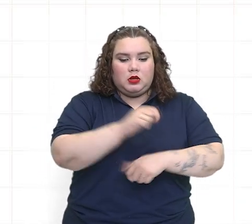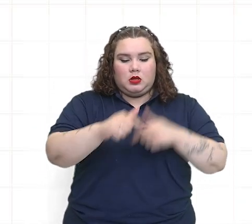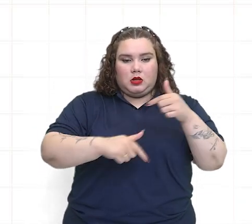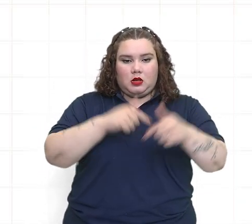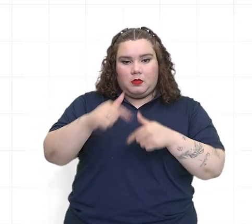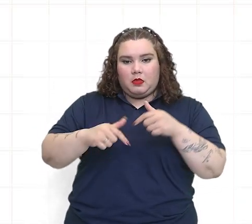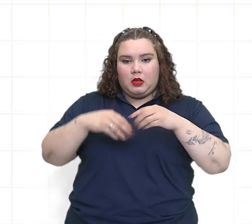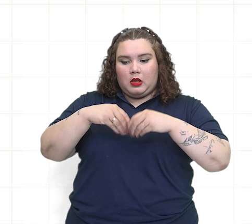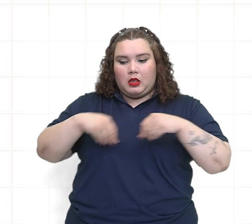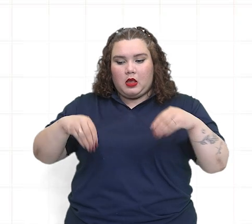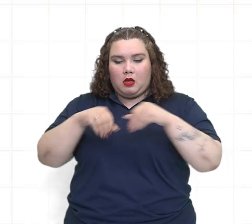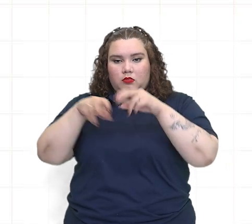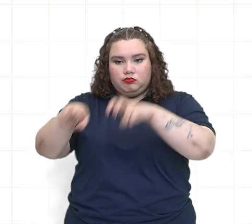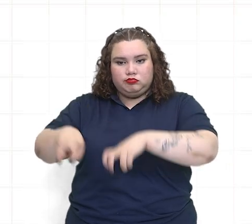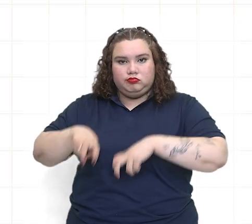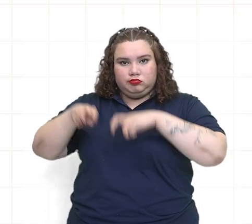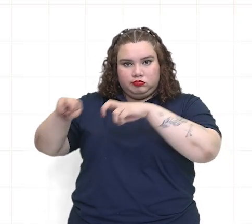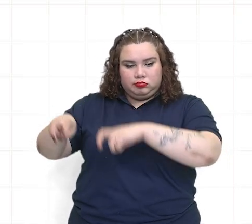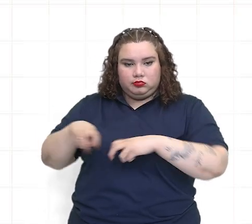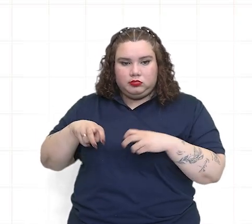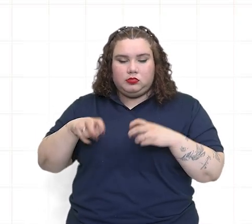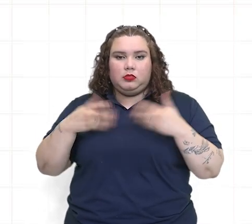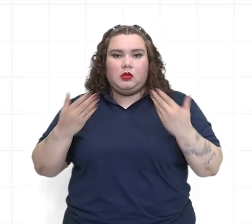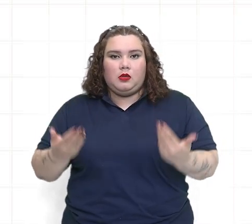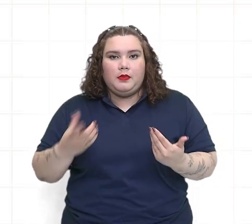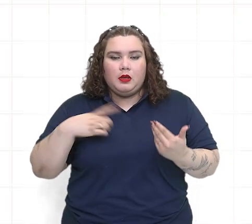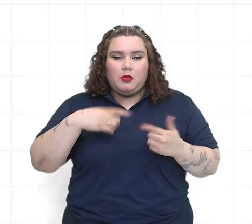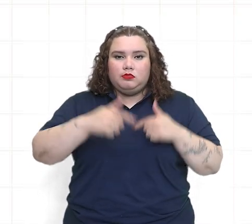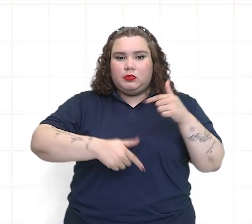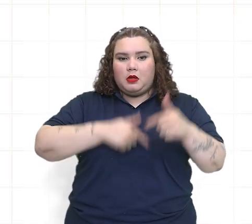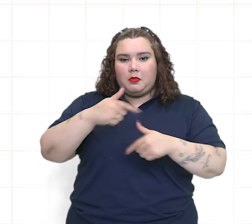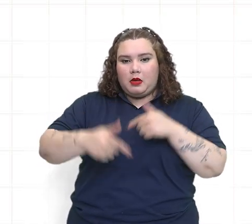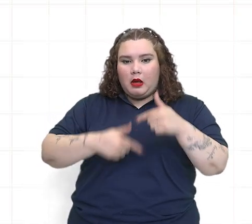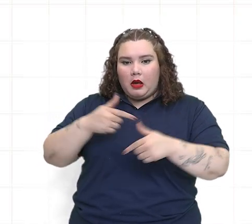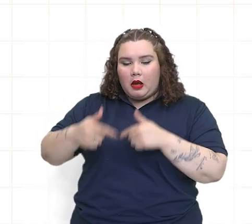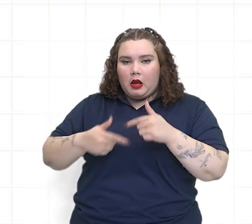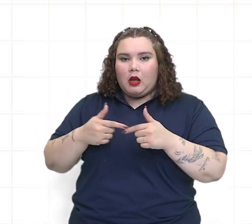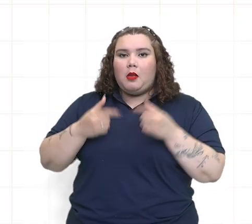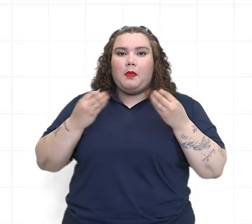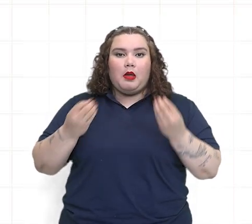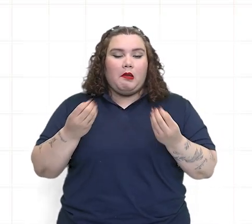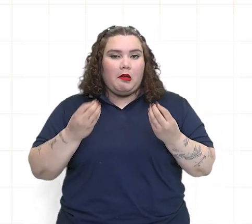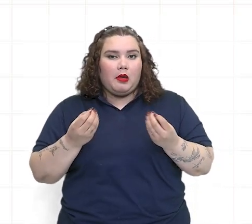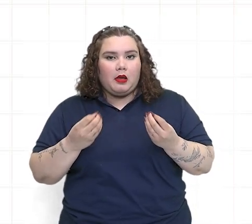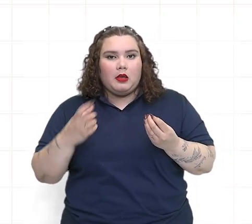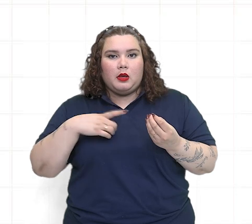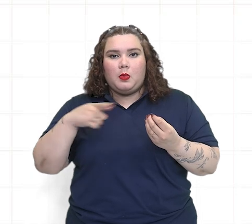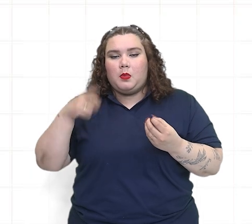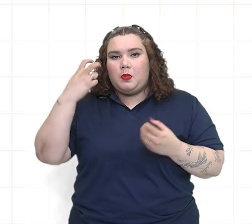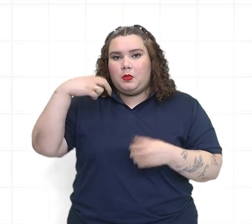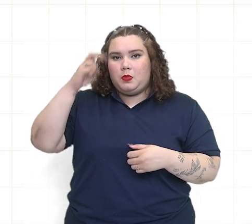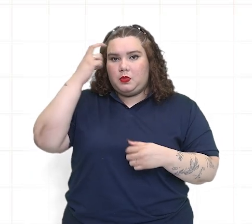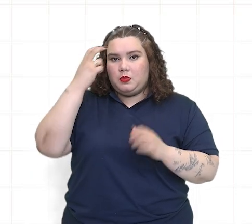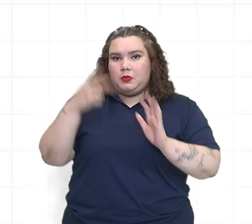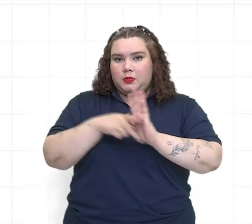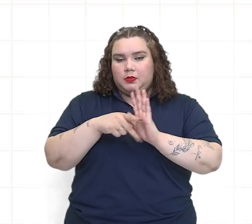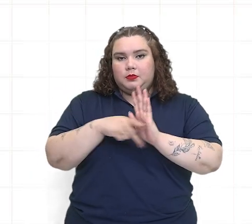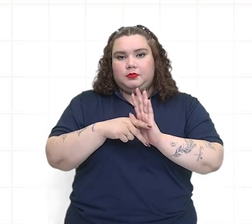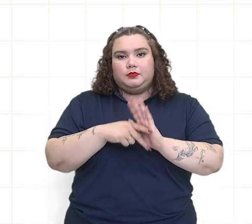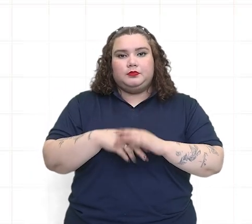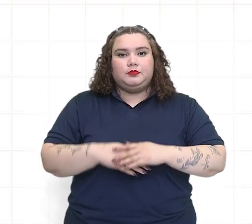na terra. E, claro, eles fazem aí todo esse trabalho manual para, então, essa cultura